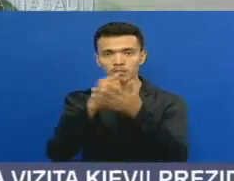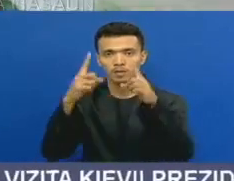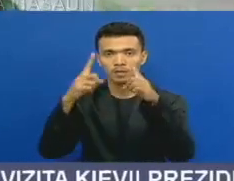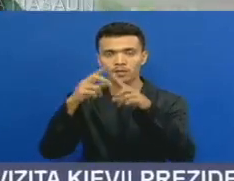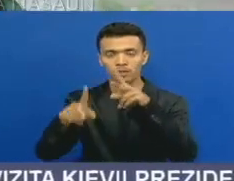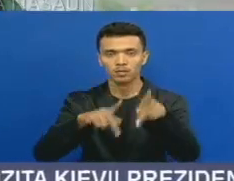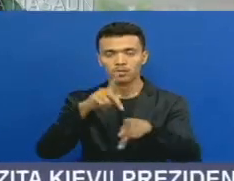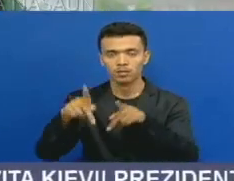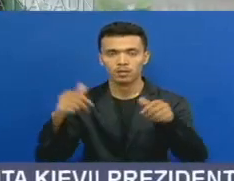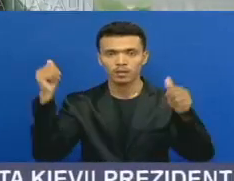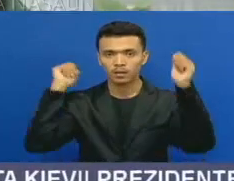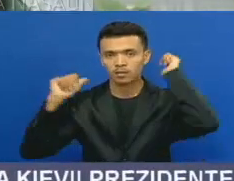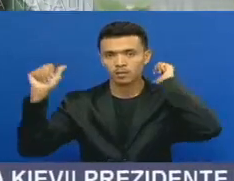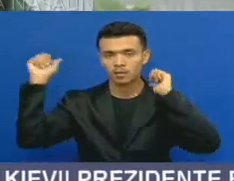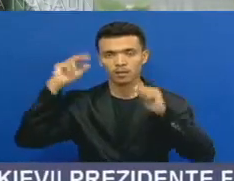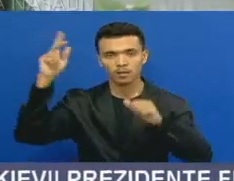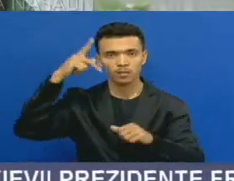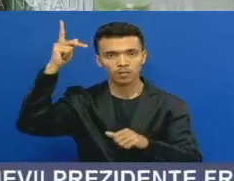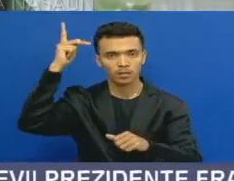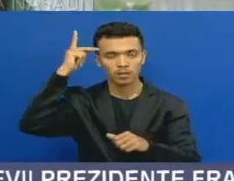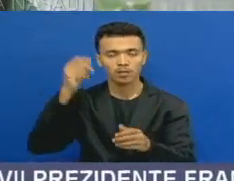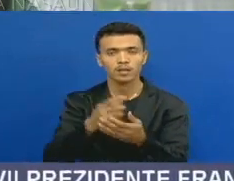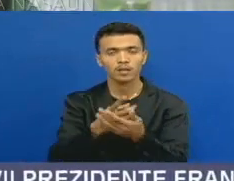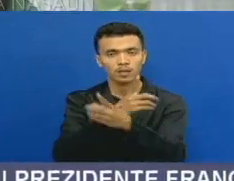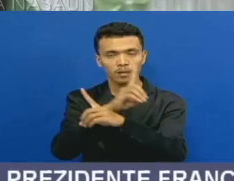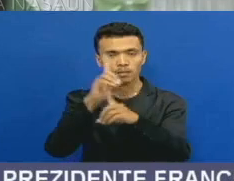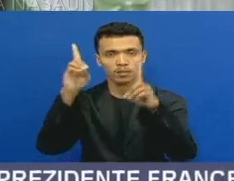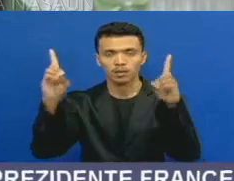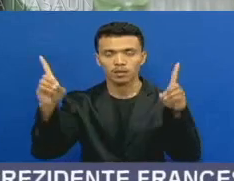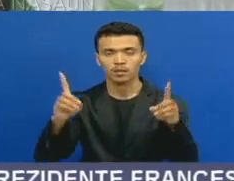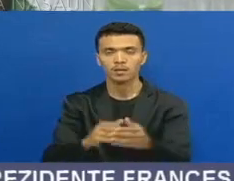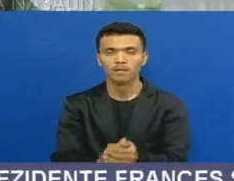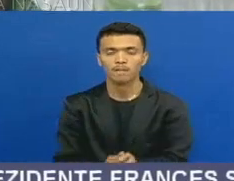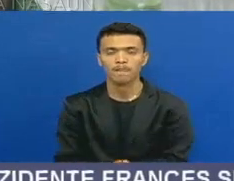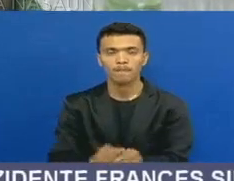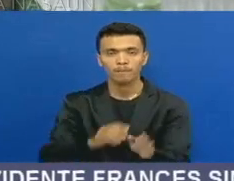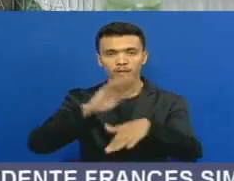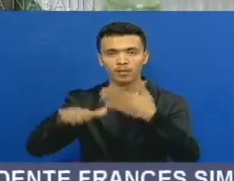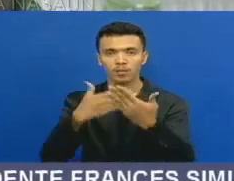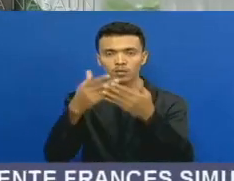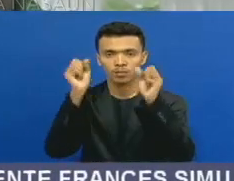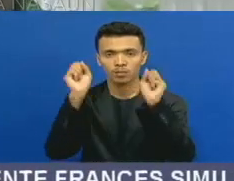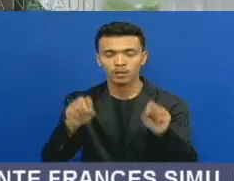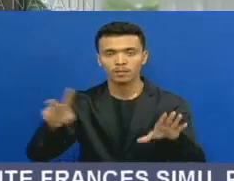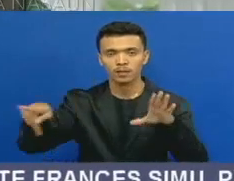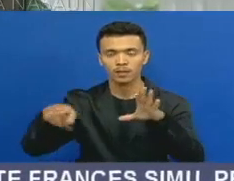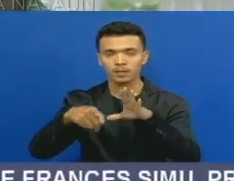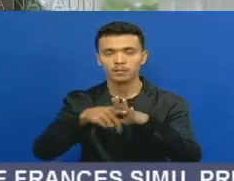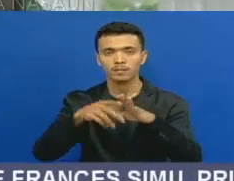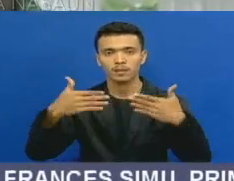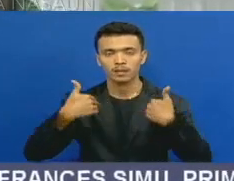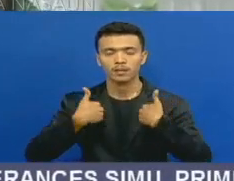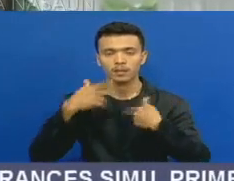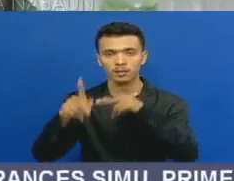sociedade. Atividade política, né, princípio democrático, né, é uma ideia bem. Rotu, bele participativo e a